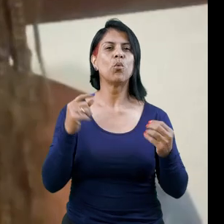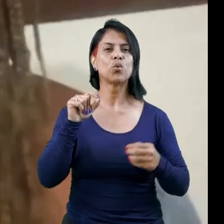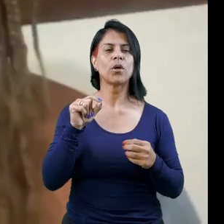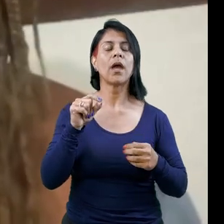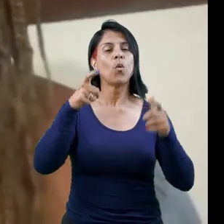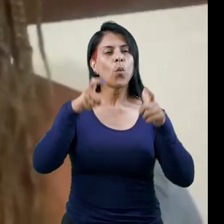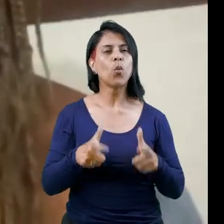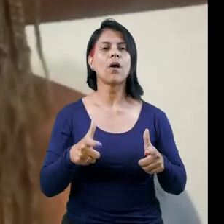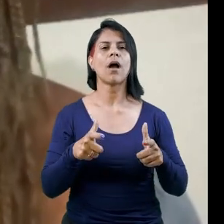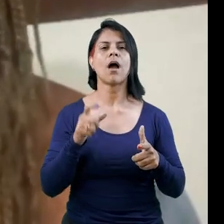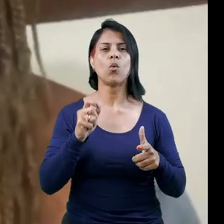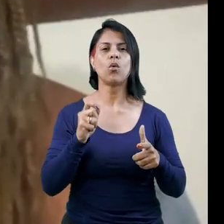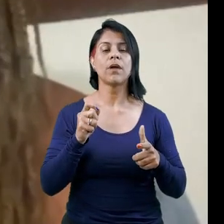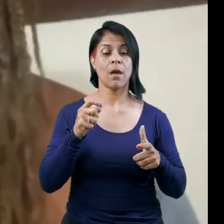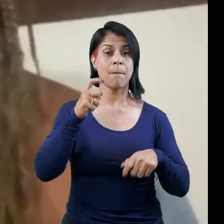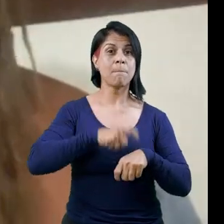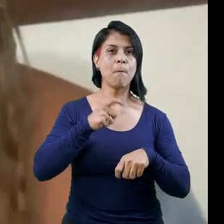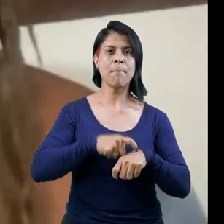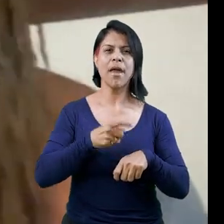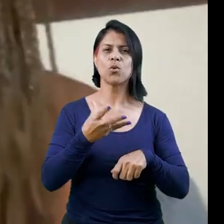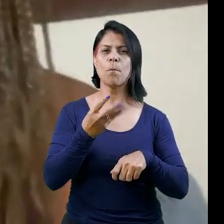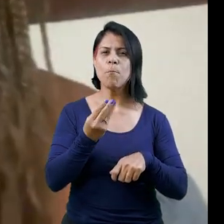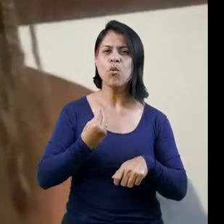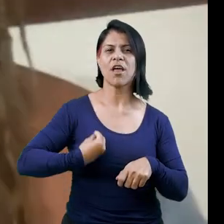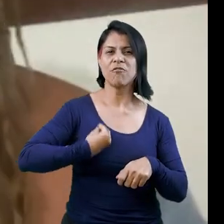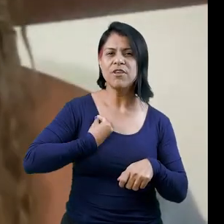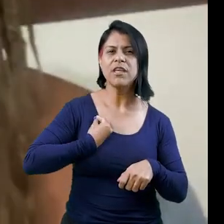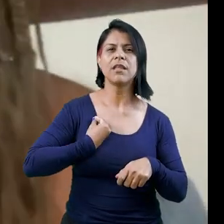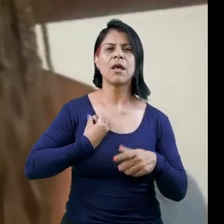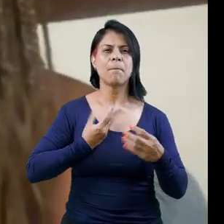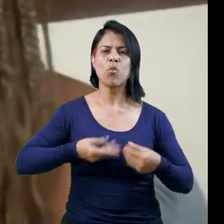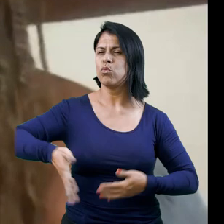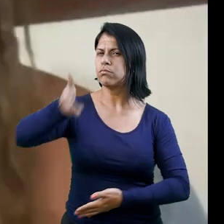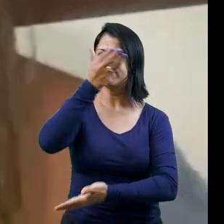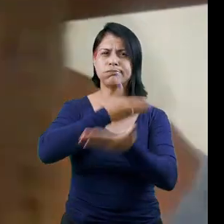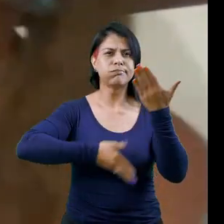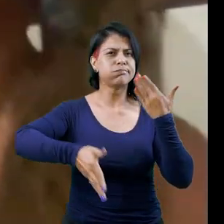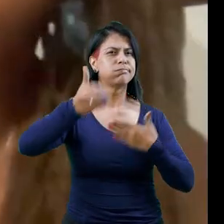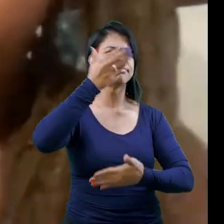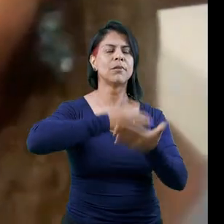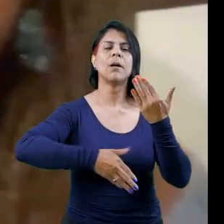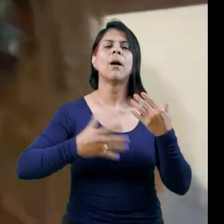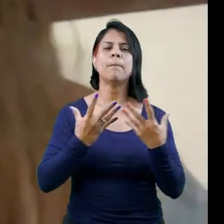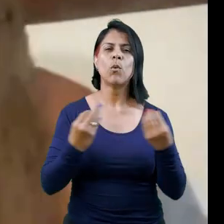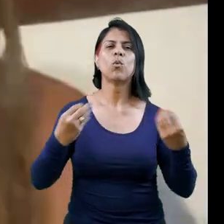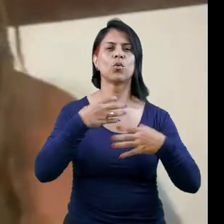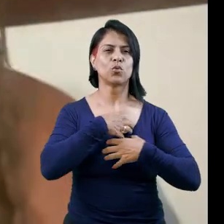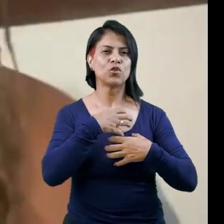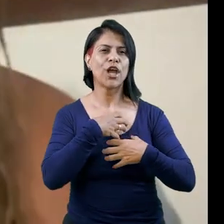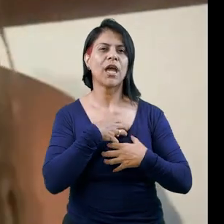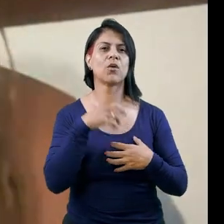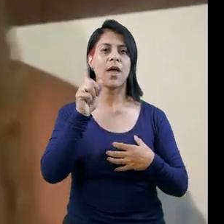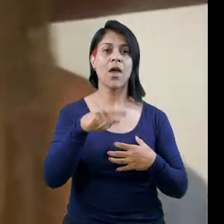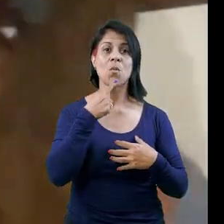esse lugar é uma reunião de muitas águas, de muita vida vai rolar né? Essa vai